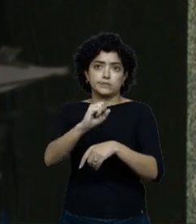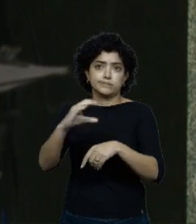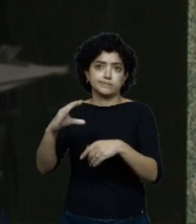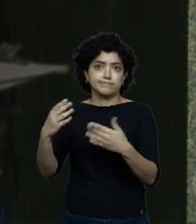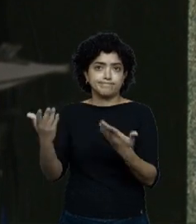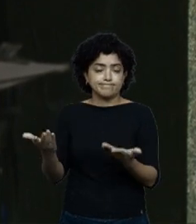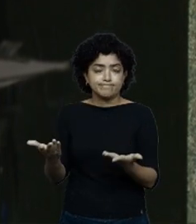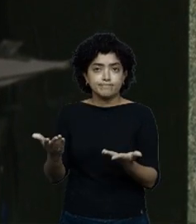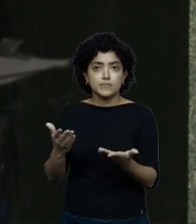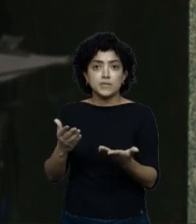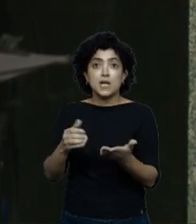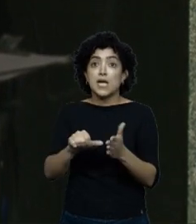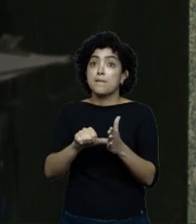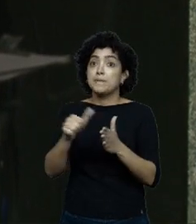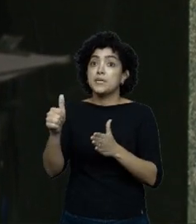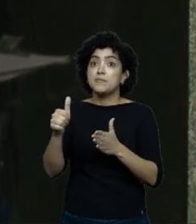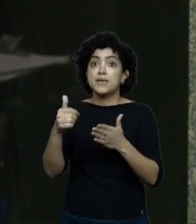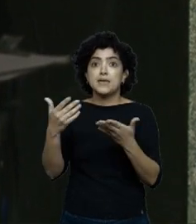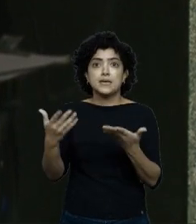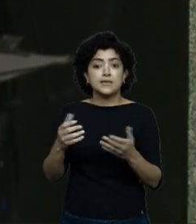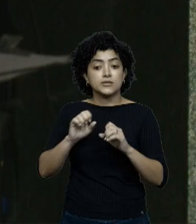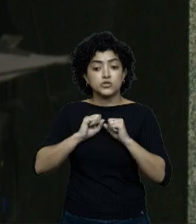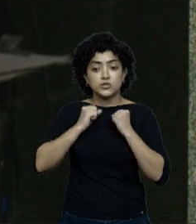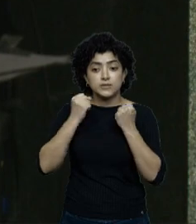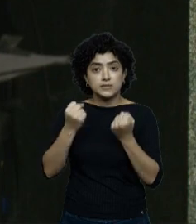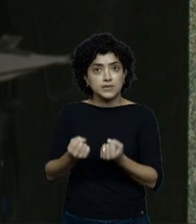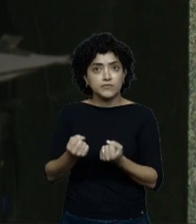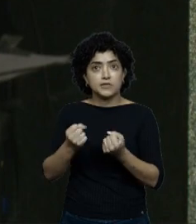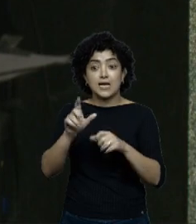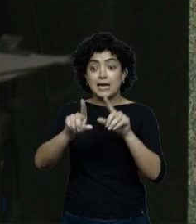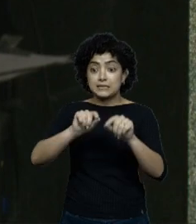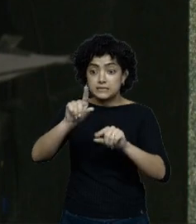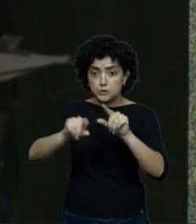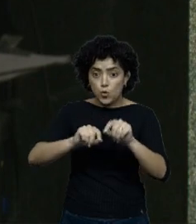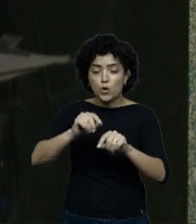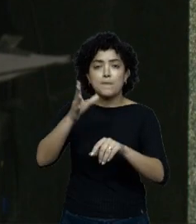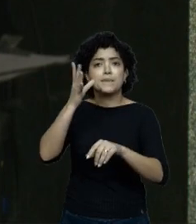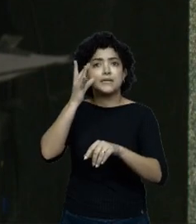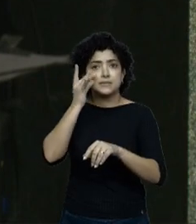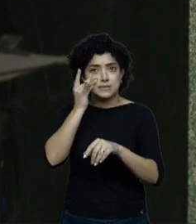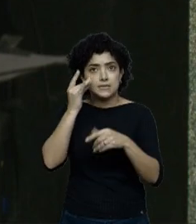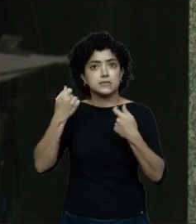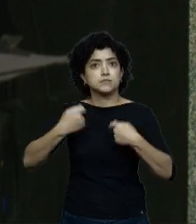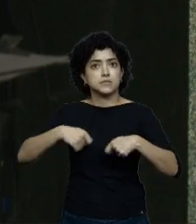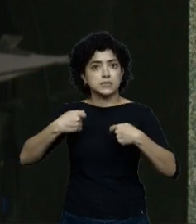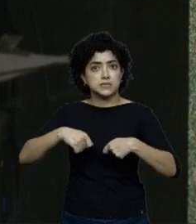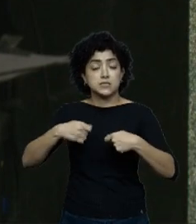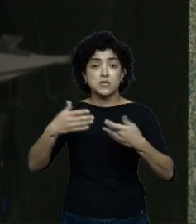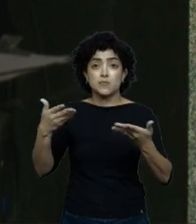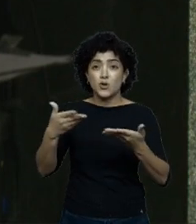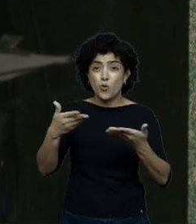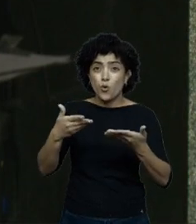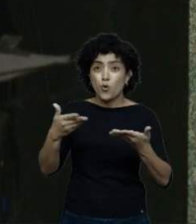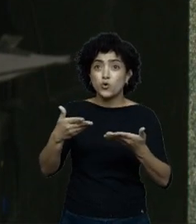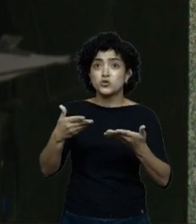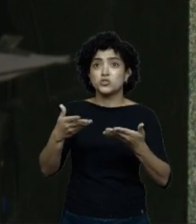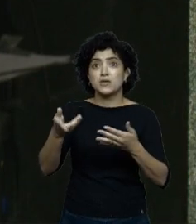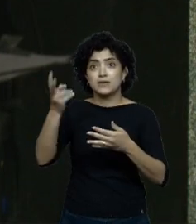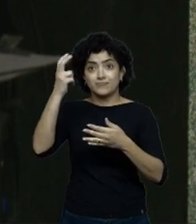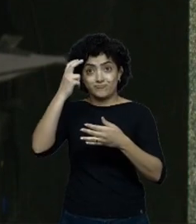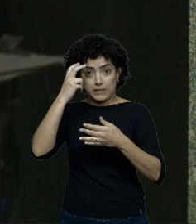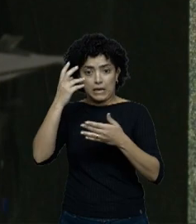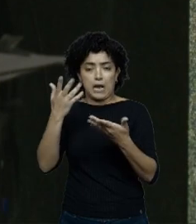é a primeira coisa que a gente tem que defender aqui as escolhas Elas têm que ser presenciais porque hoje em Santa Catarina é uma inteligência artificial